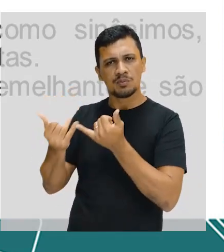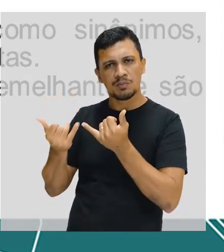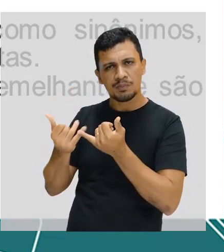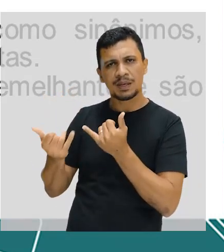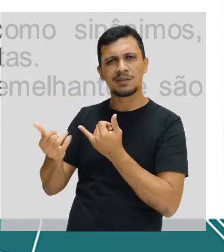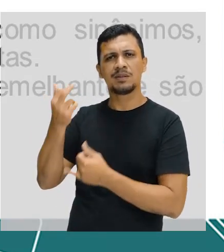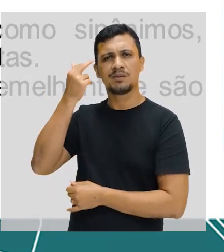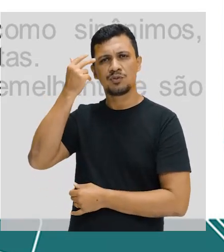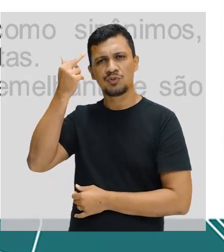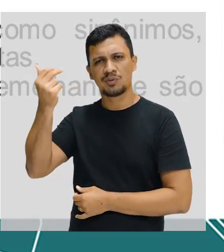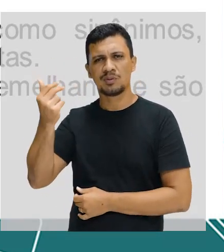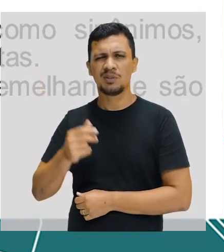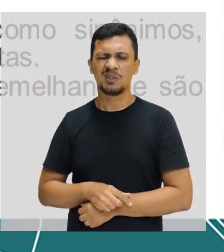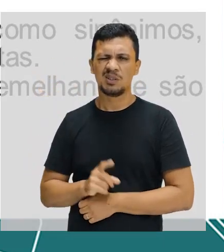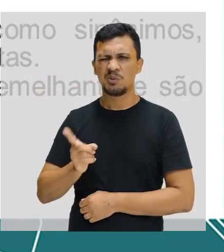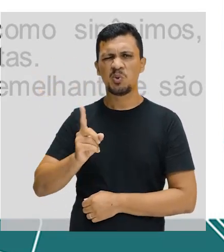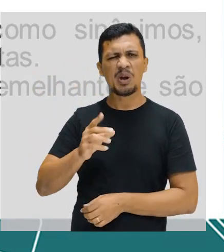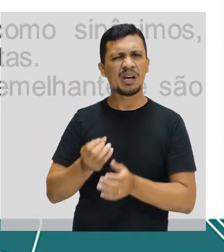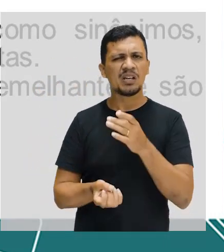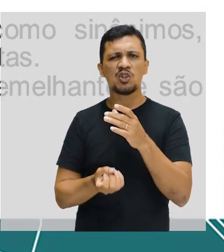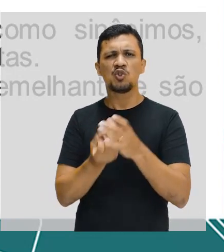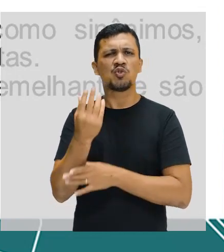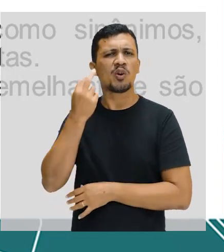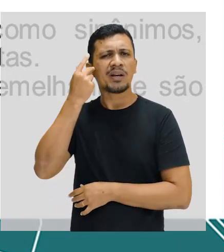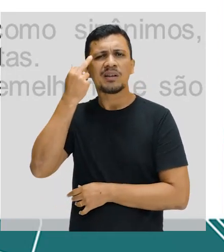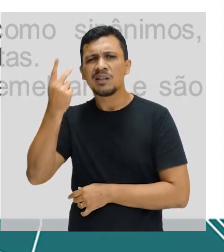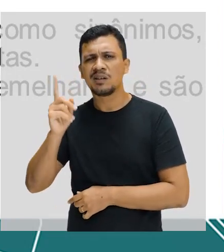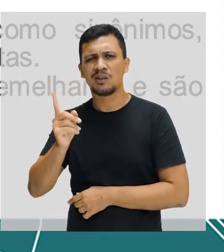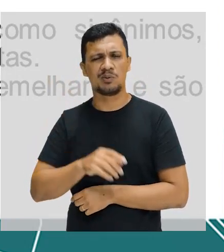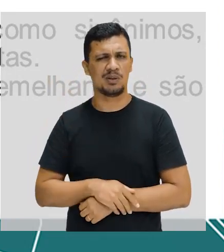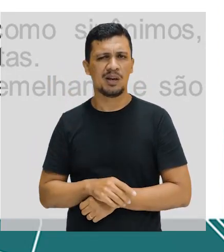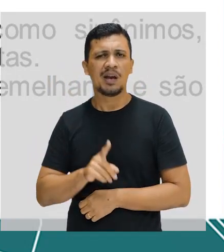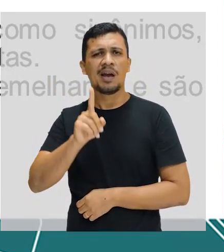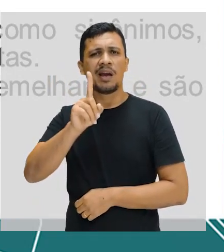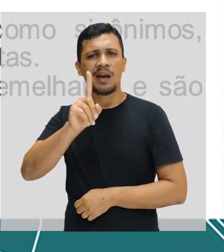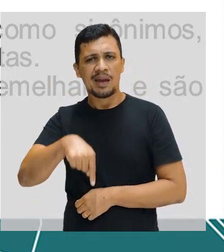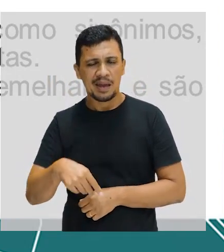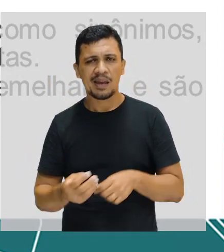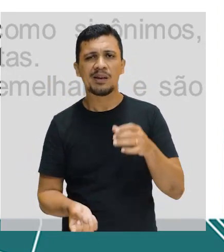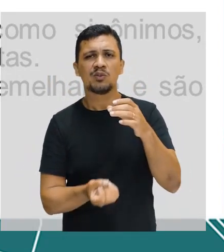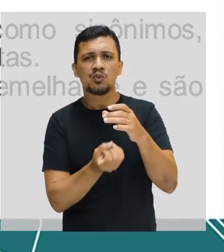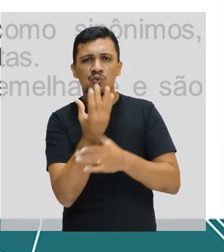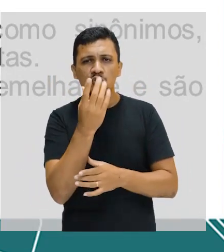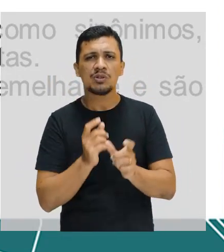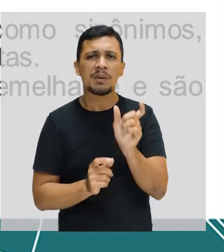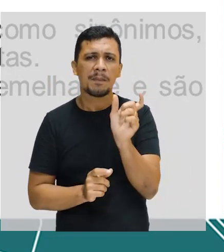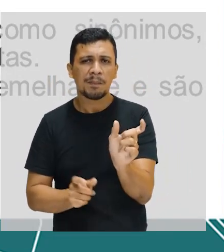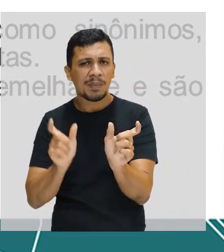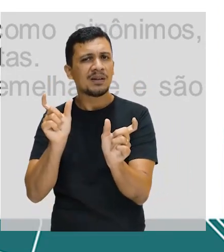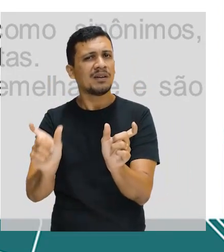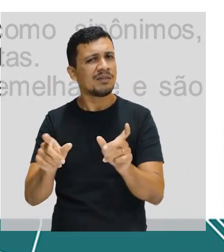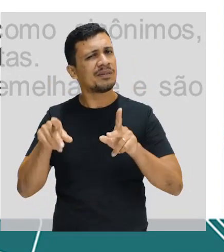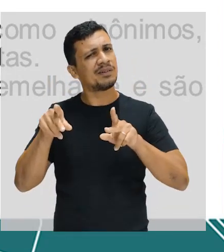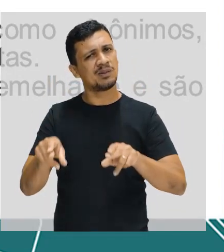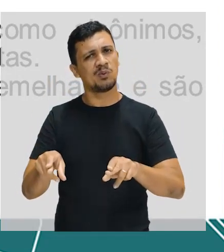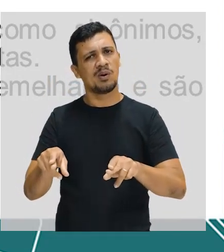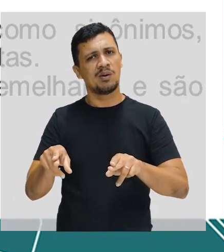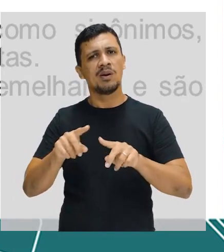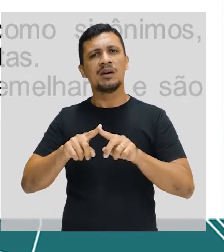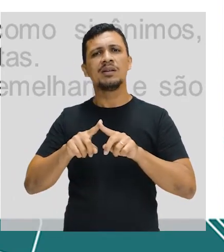origem histórica necessariamente, é origem etimológica. É quanto à origem da palavra, a quanto à